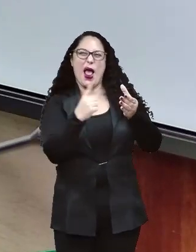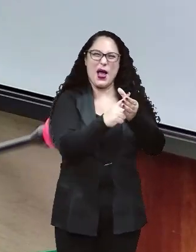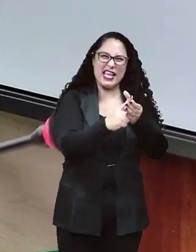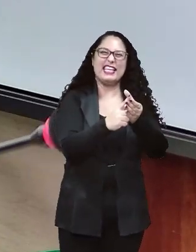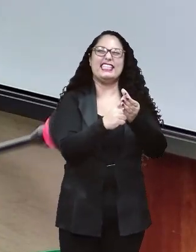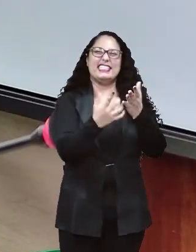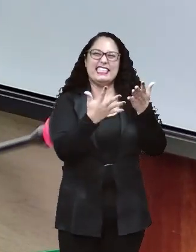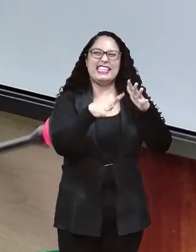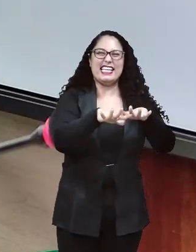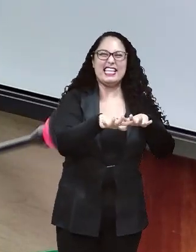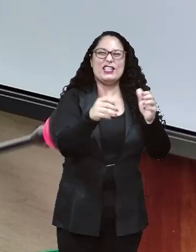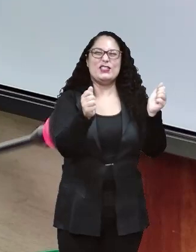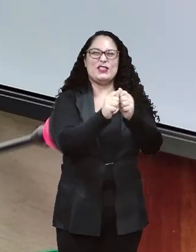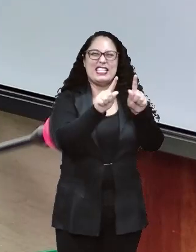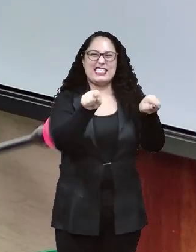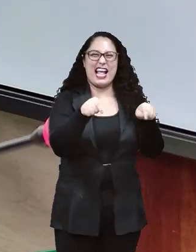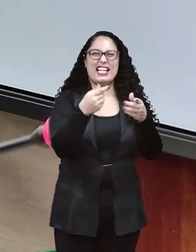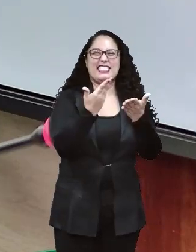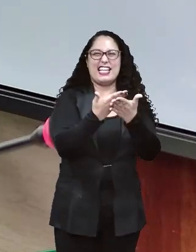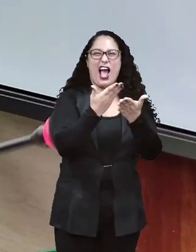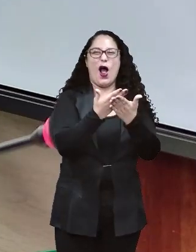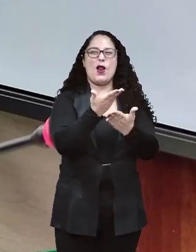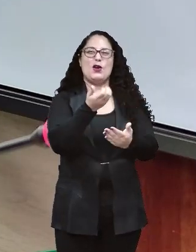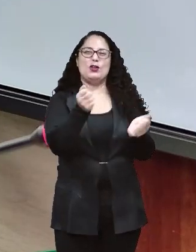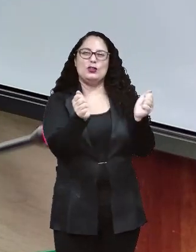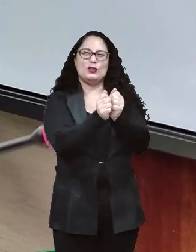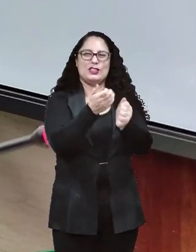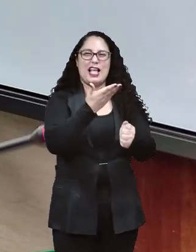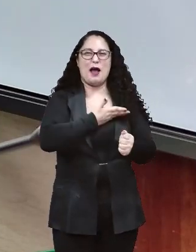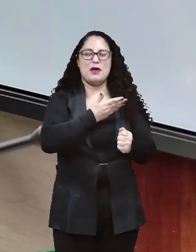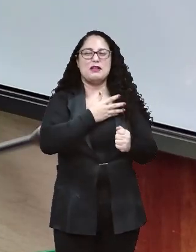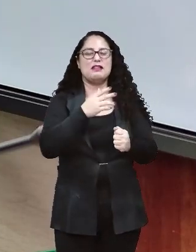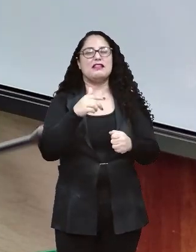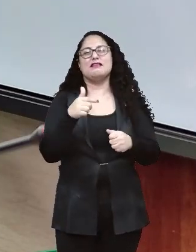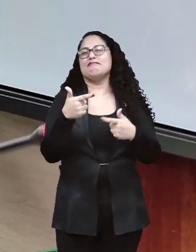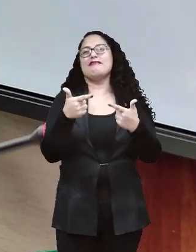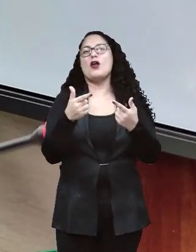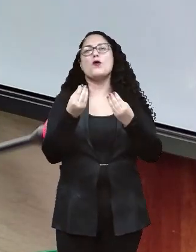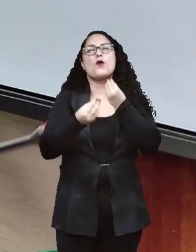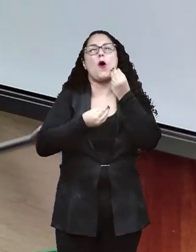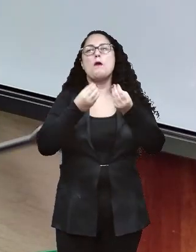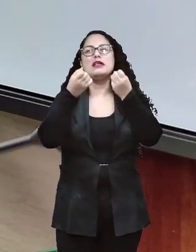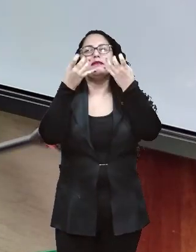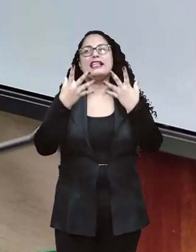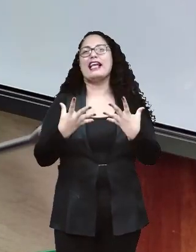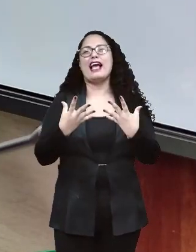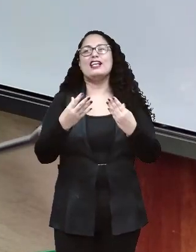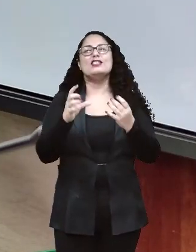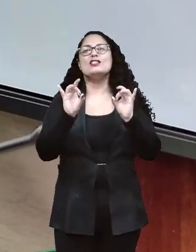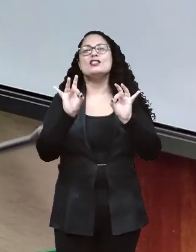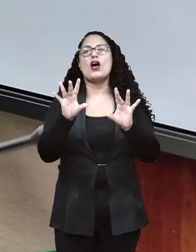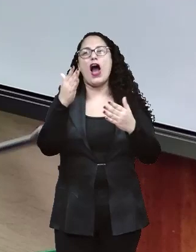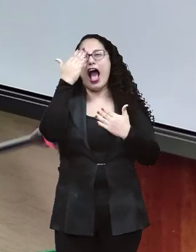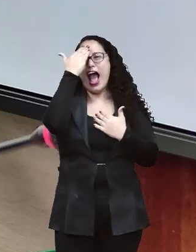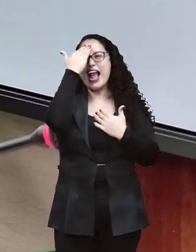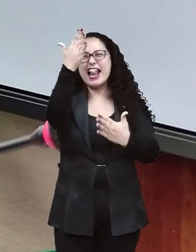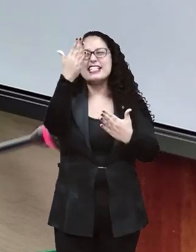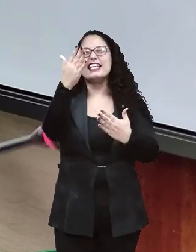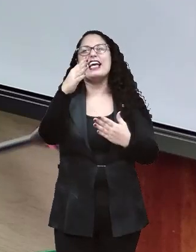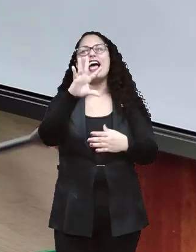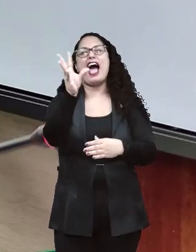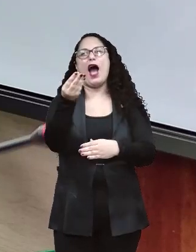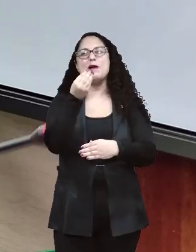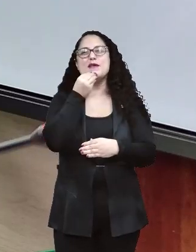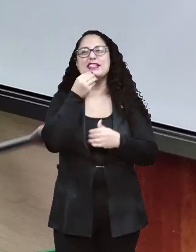sala de aula também com meus colegas, eu não tenho, né, de que falar, né? Eu só tenho a agradecer, né, a oportunidade